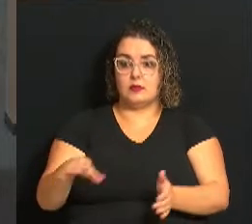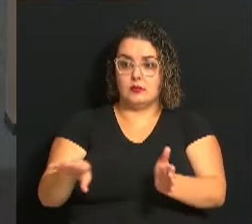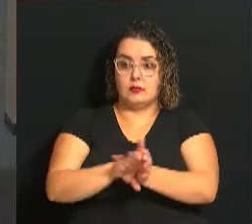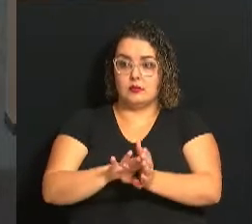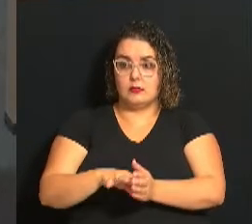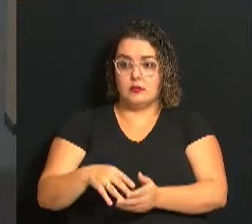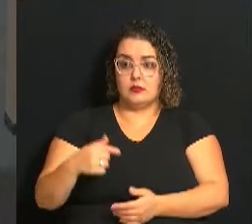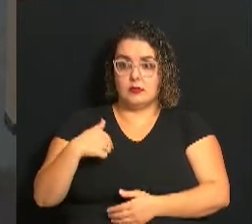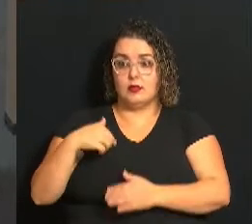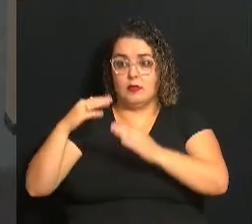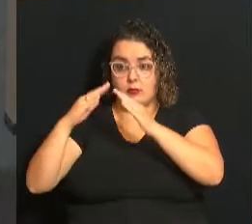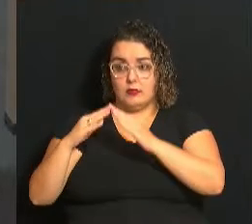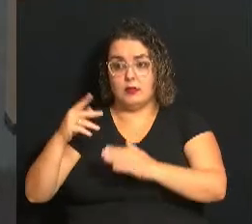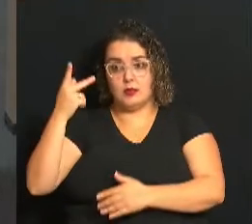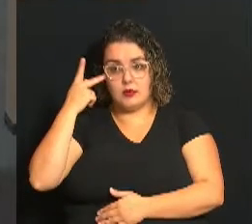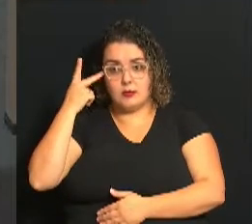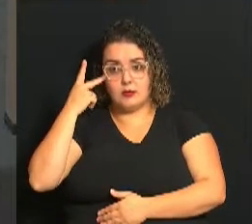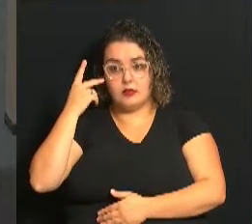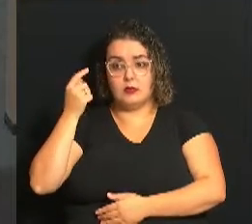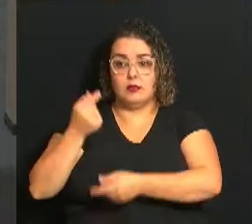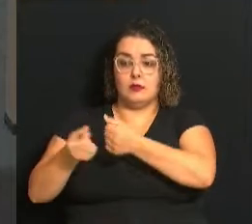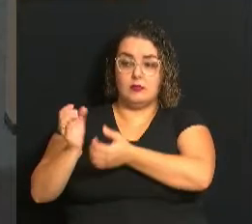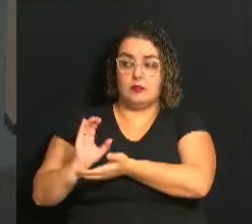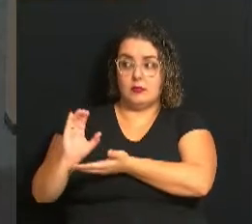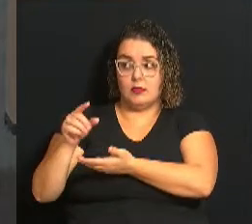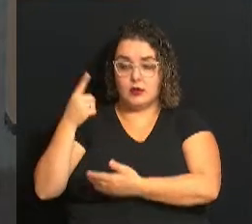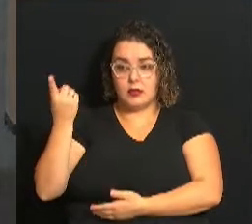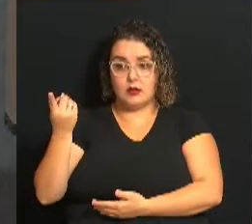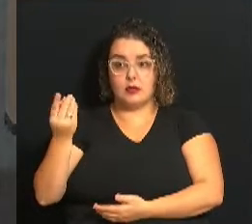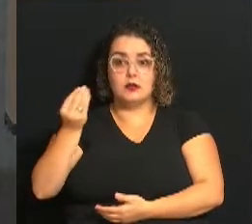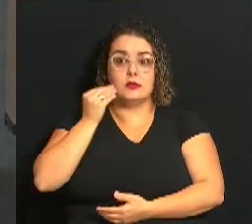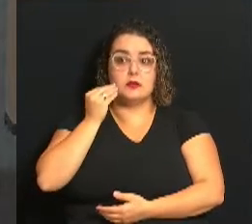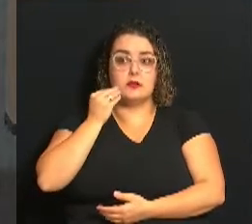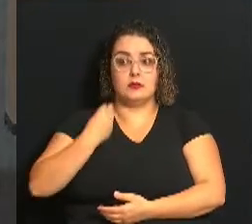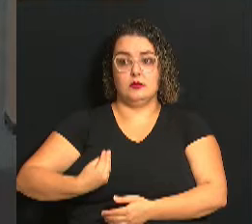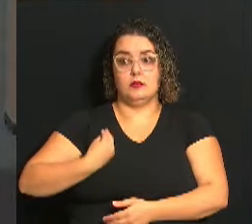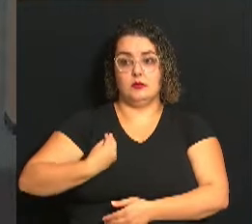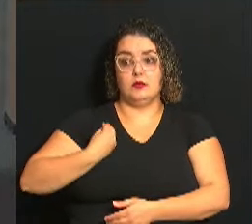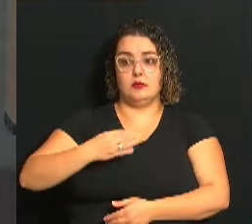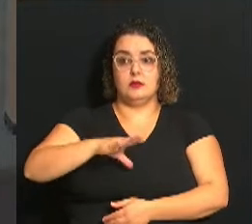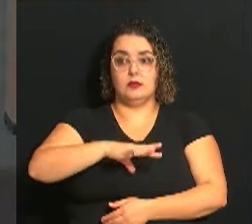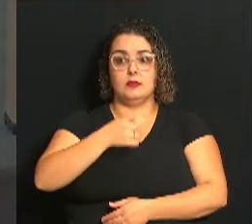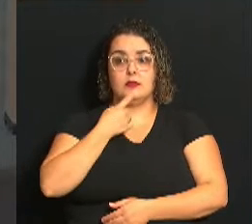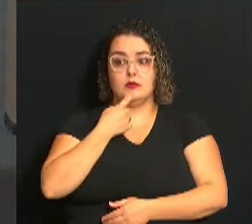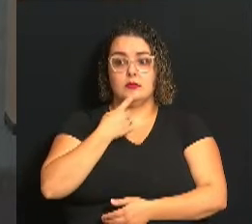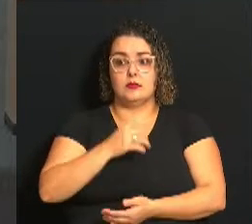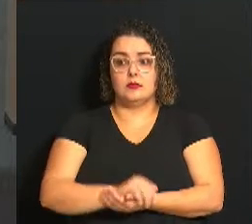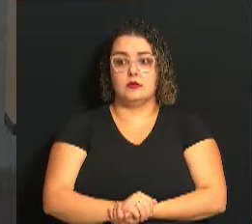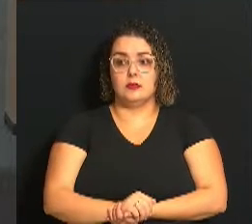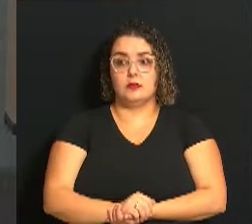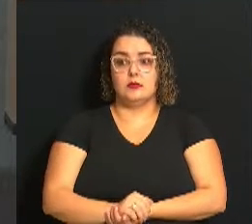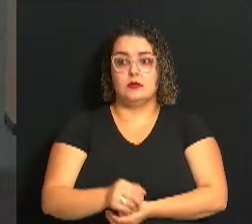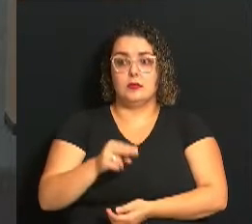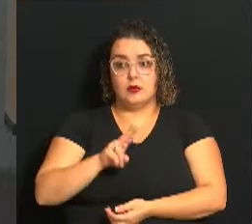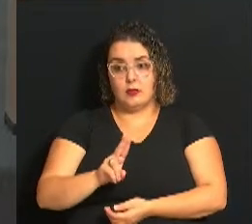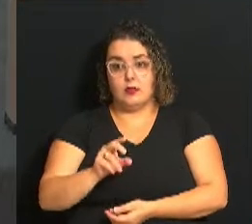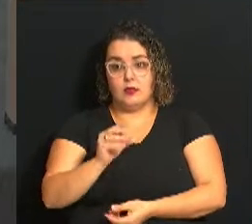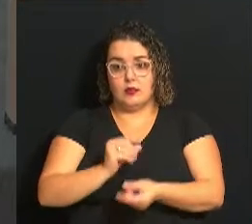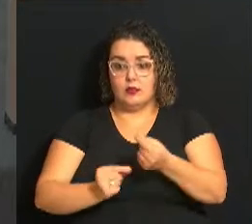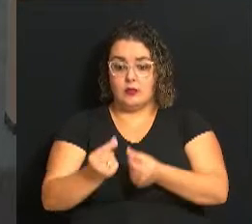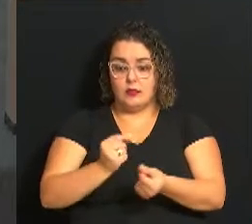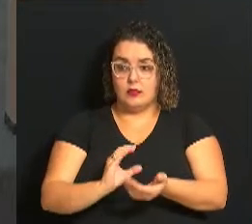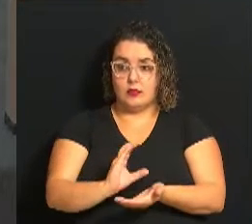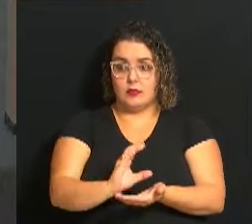de São Paulo, sou investidor em São Paulo, vim tentar viver aqui em Campinas ou investir aqui em Campinas, e hoje eu estou